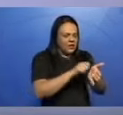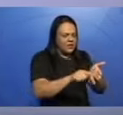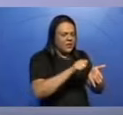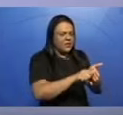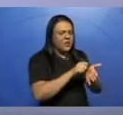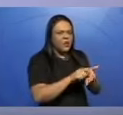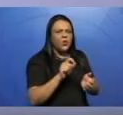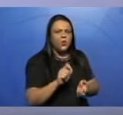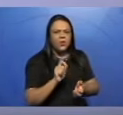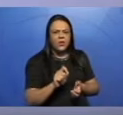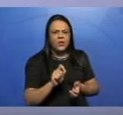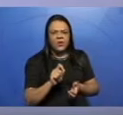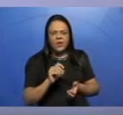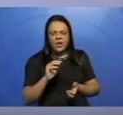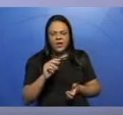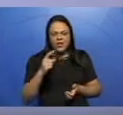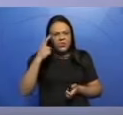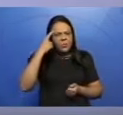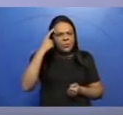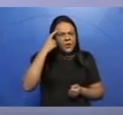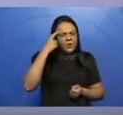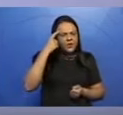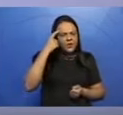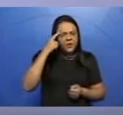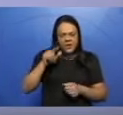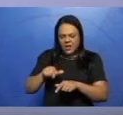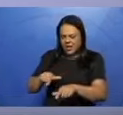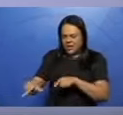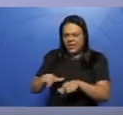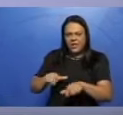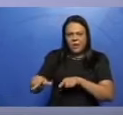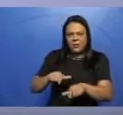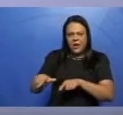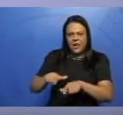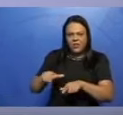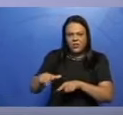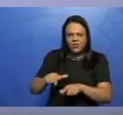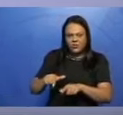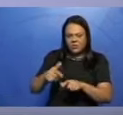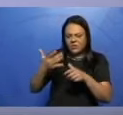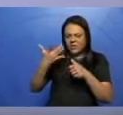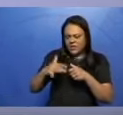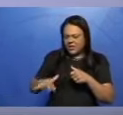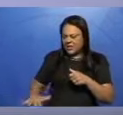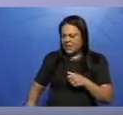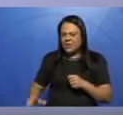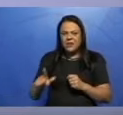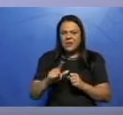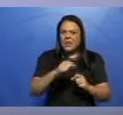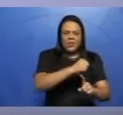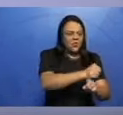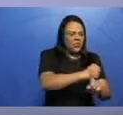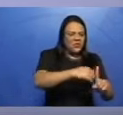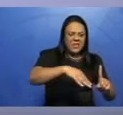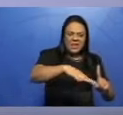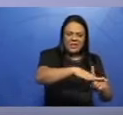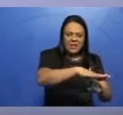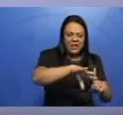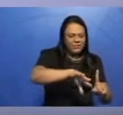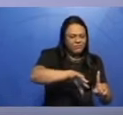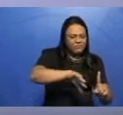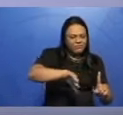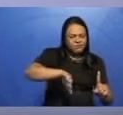nos fazem crer que o trabalho infantil foi uma prática indissociável da evolução, do crescimento, né,